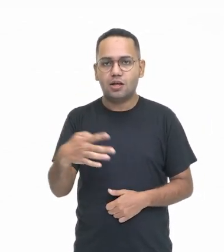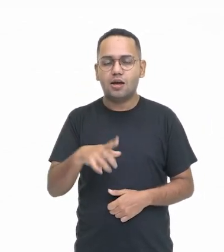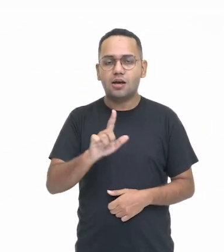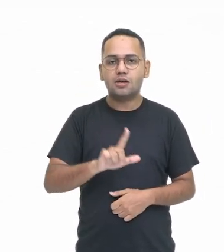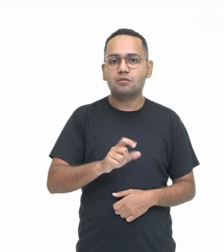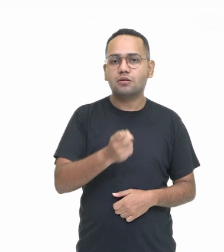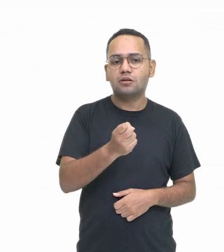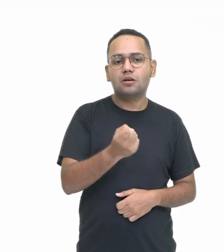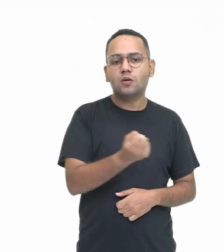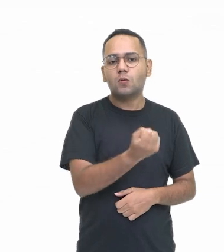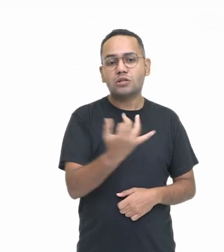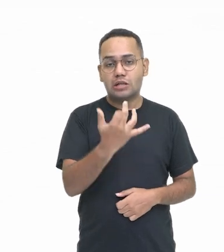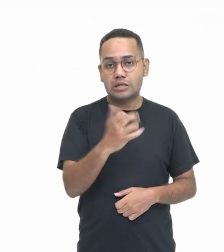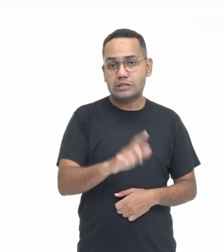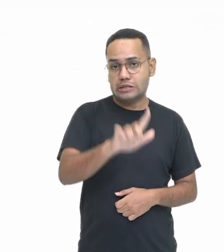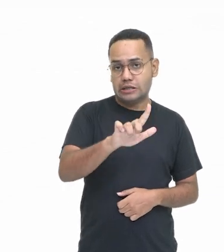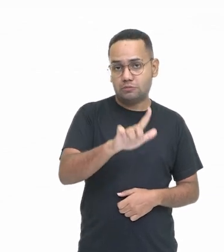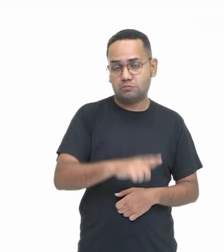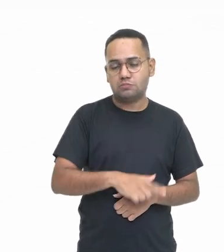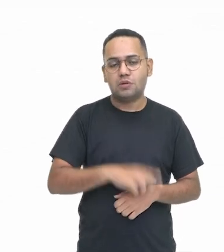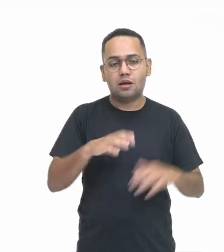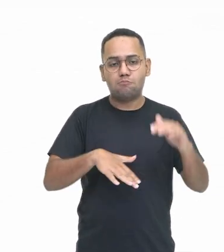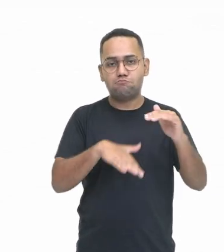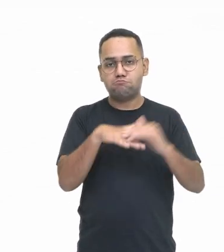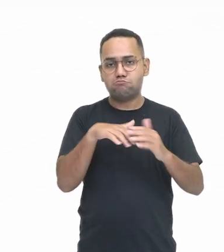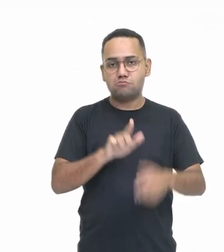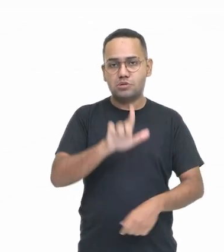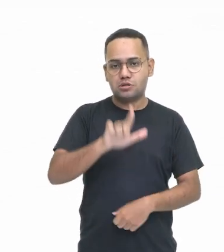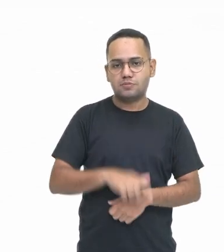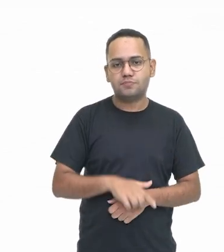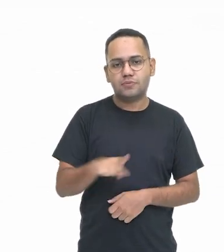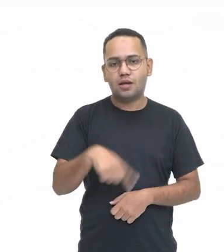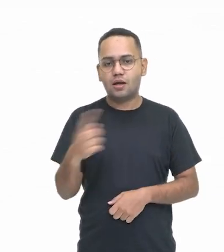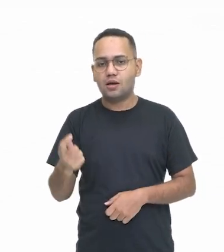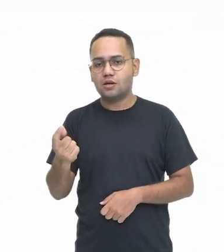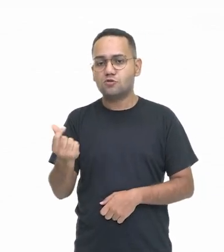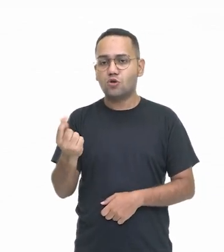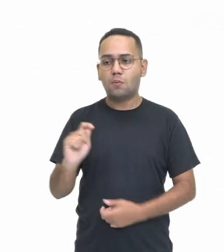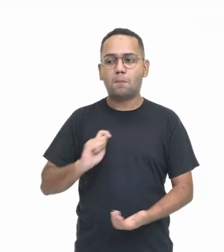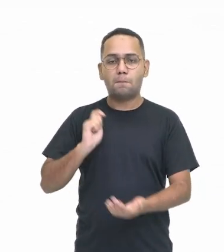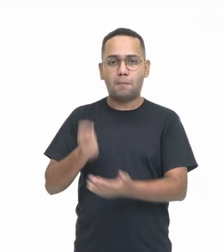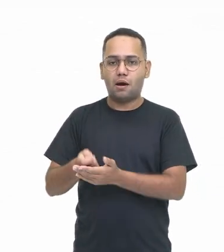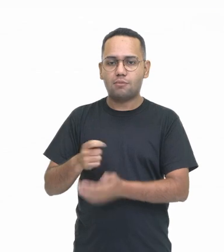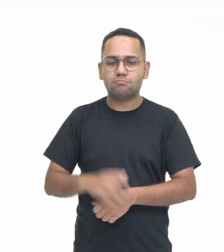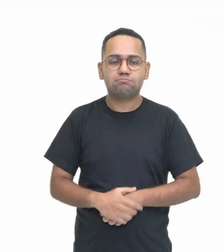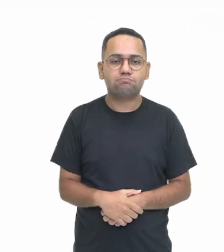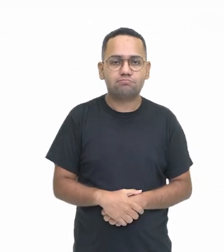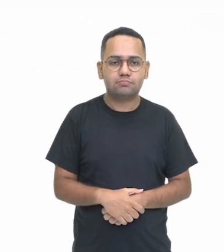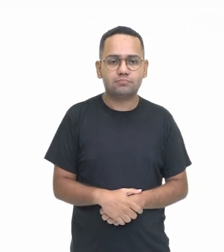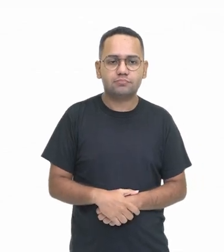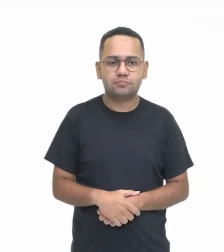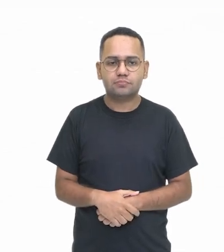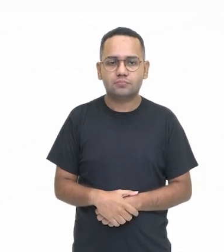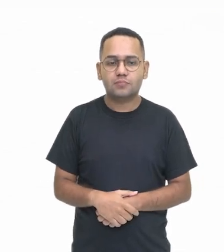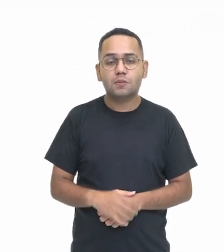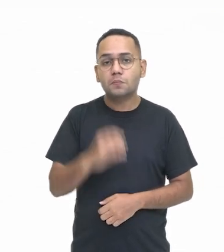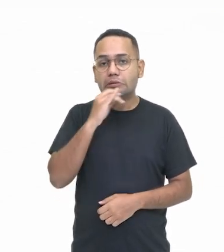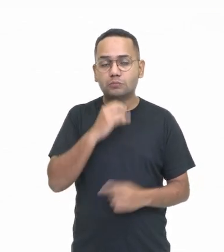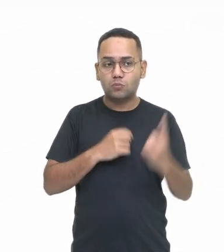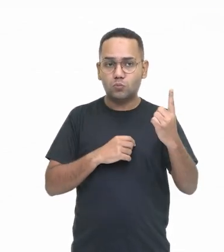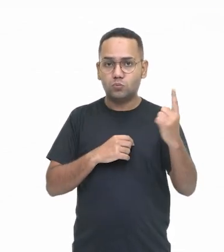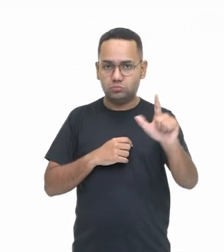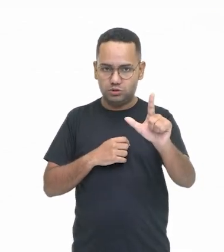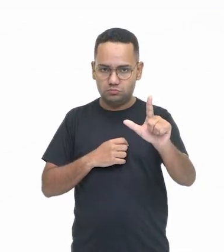né? E na coluna da direita o preço a se pagar. Então, um litro, por